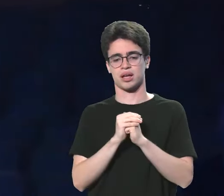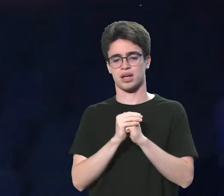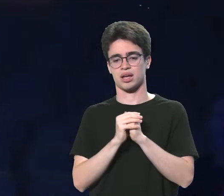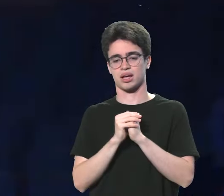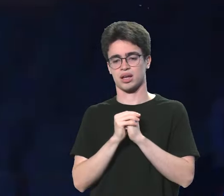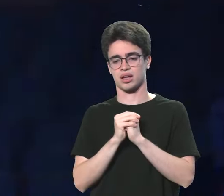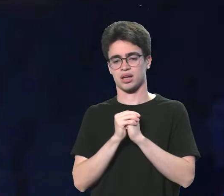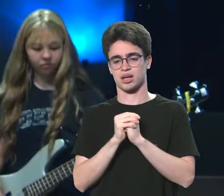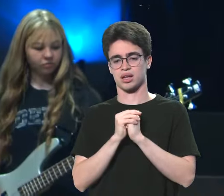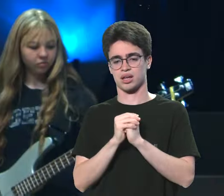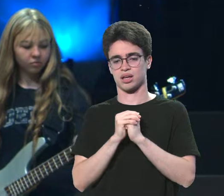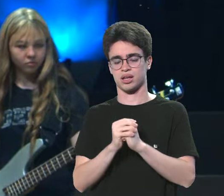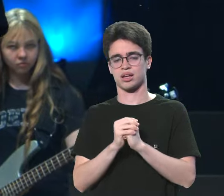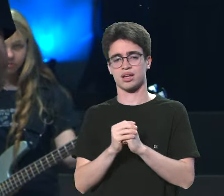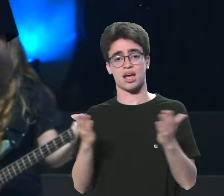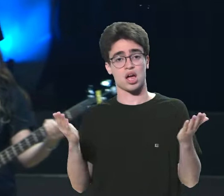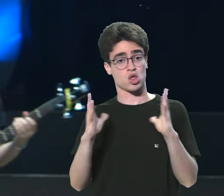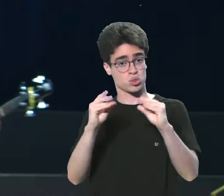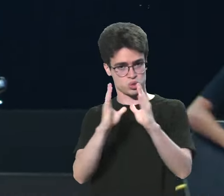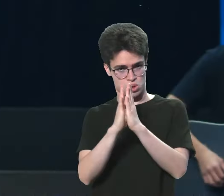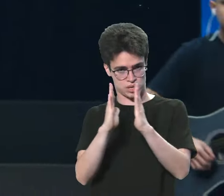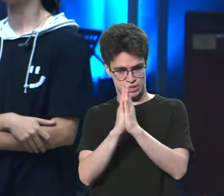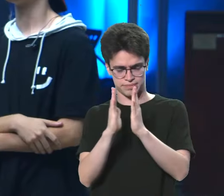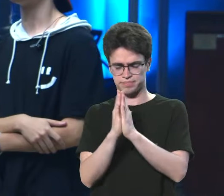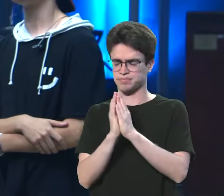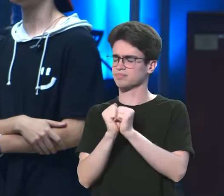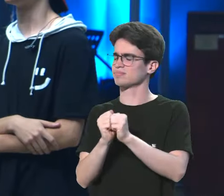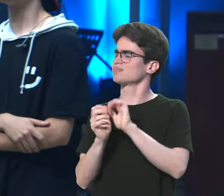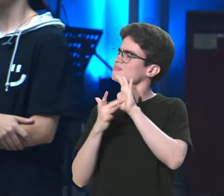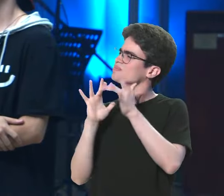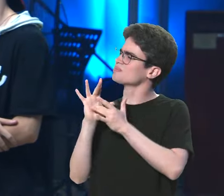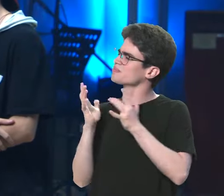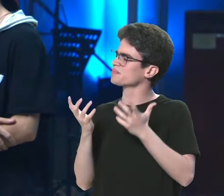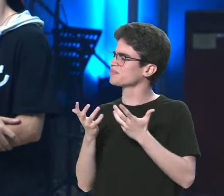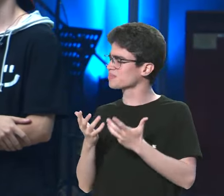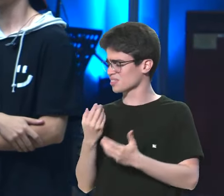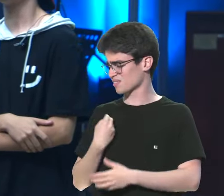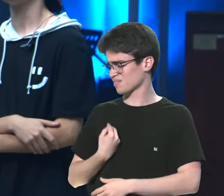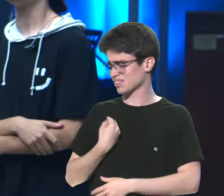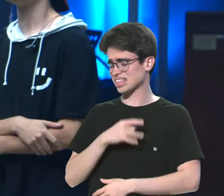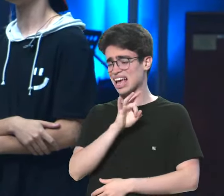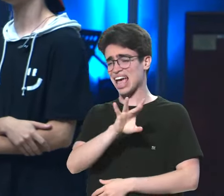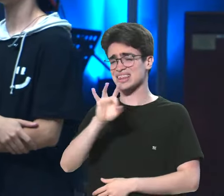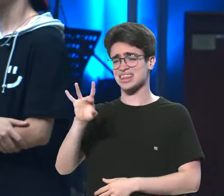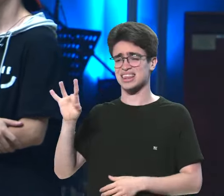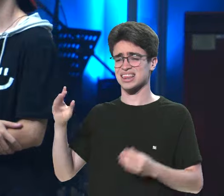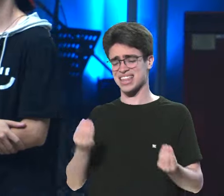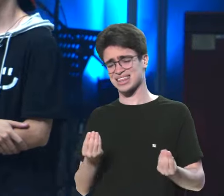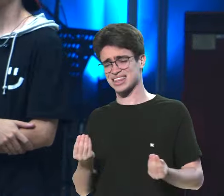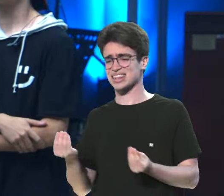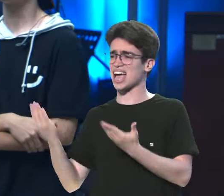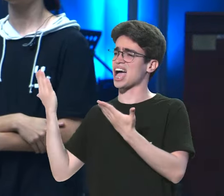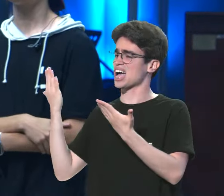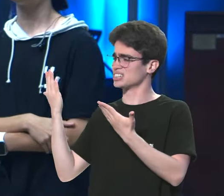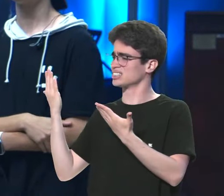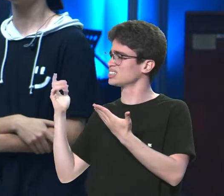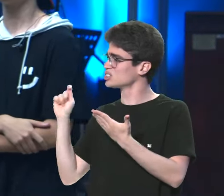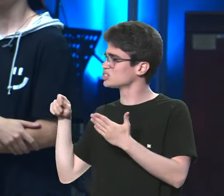amém feche os olhos agora todo mundo e vamos orar Jes te entrego cada vida Deus que aceitou o teu nome